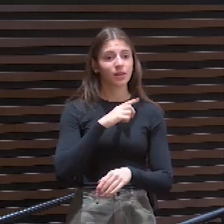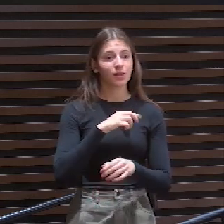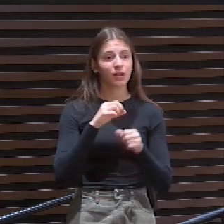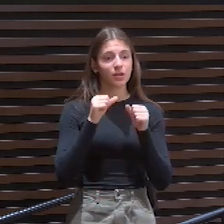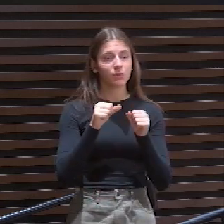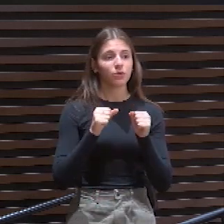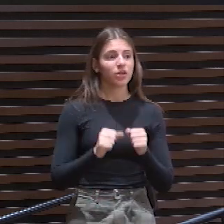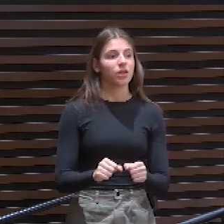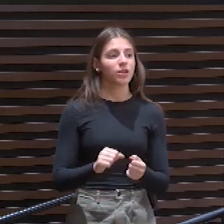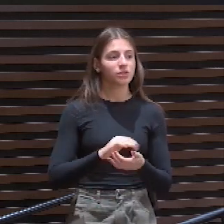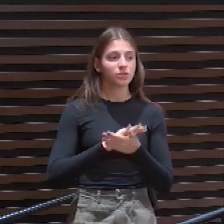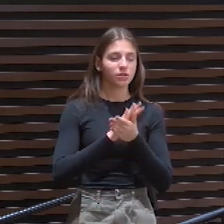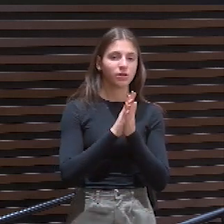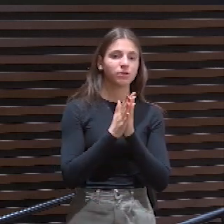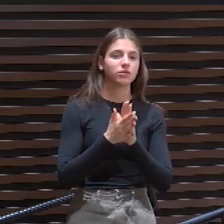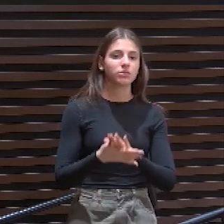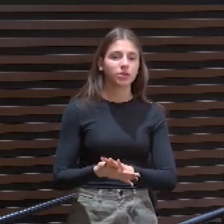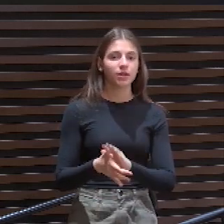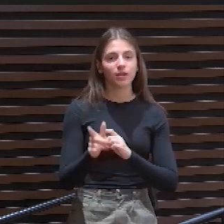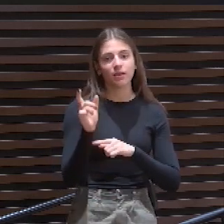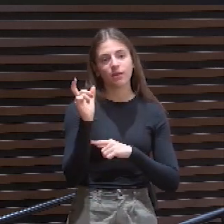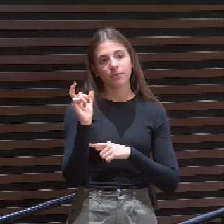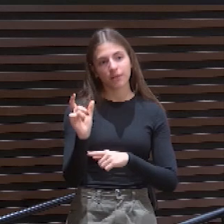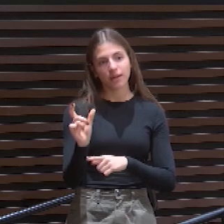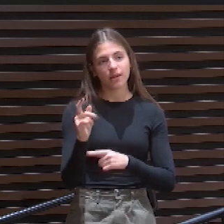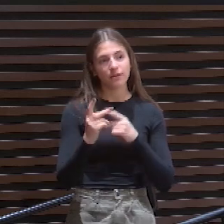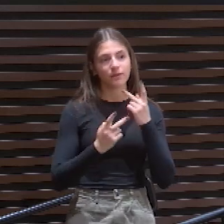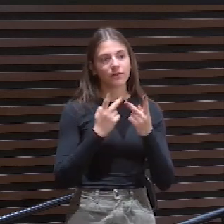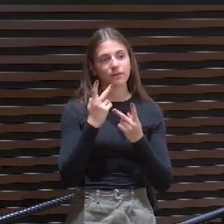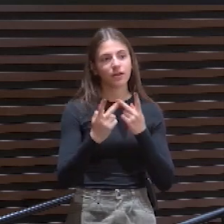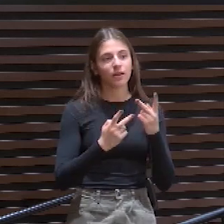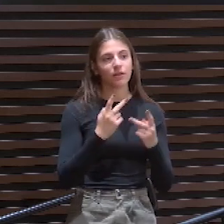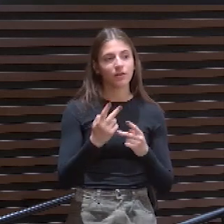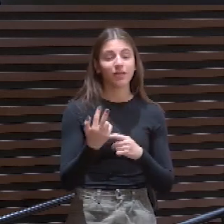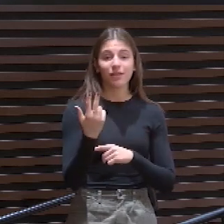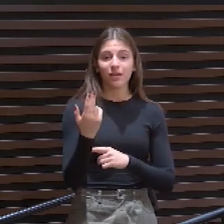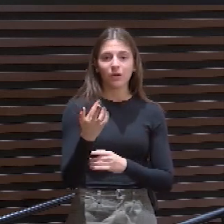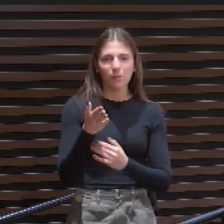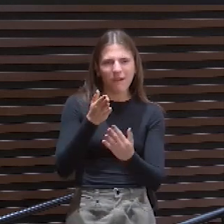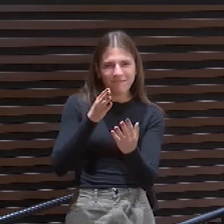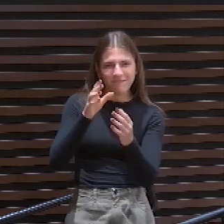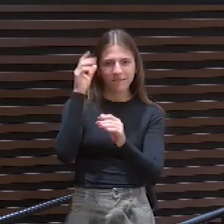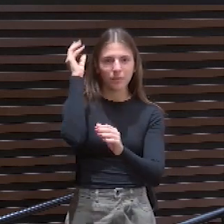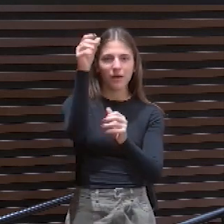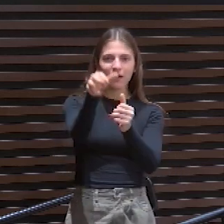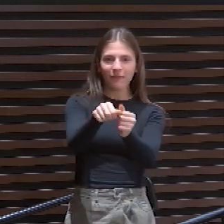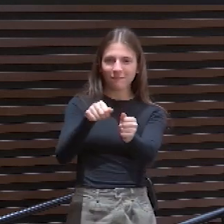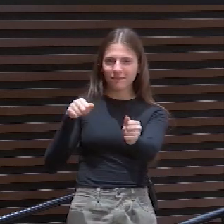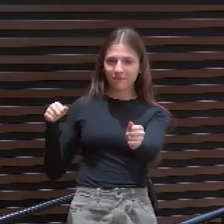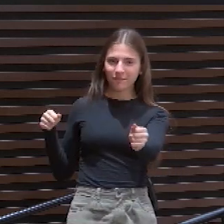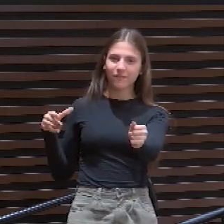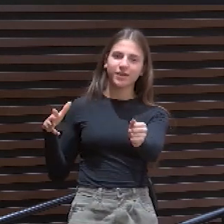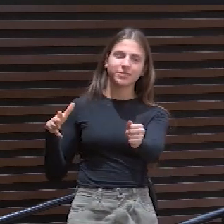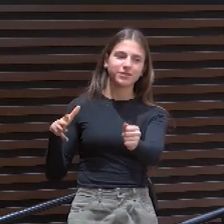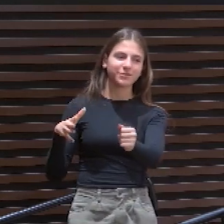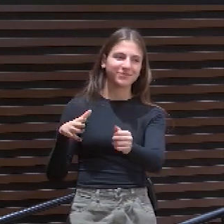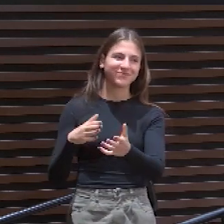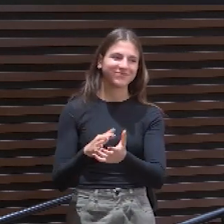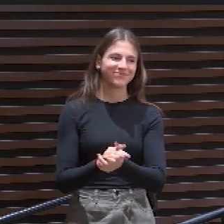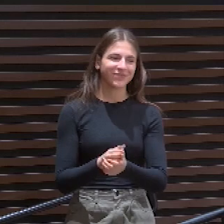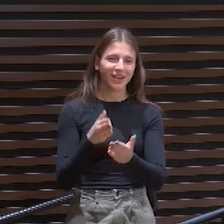destruir. E a palavra falada é como uma flecha lançada. Ela vai